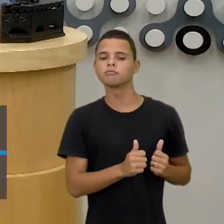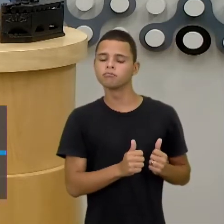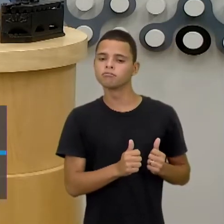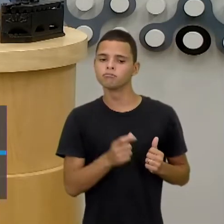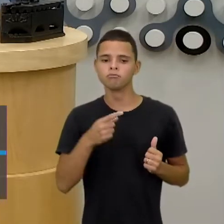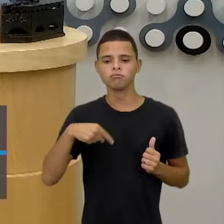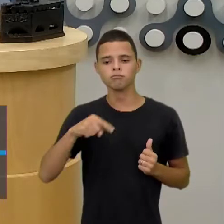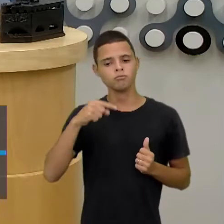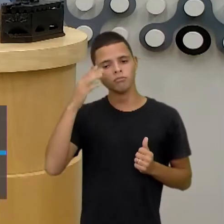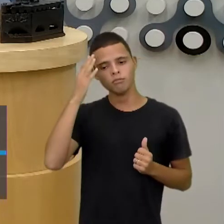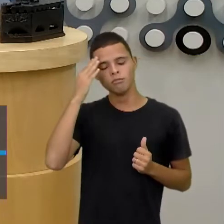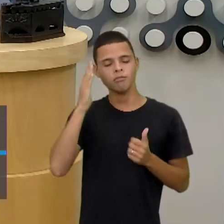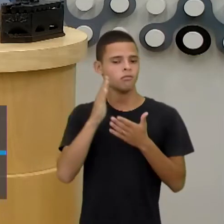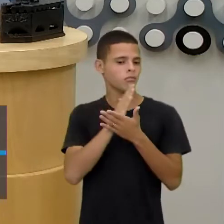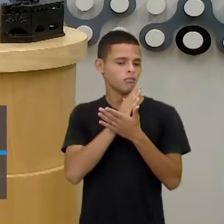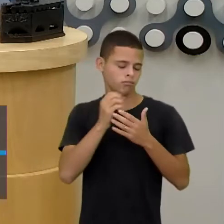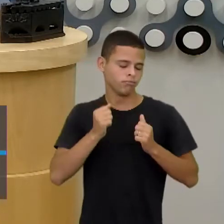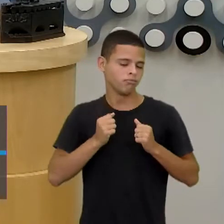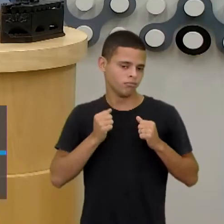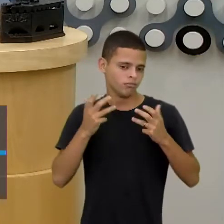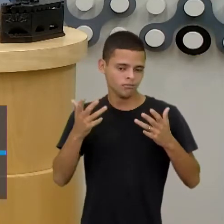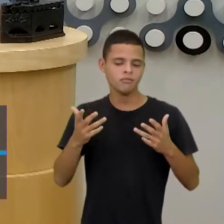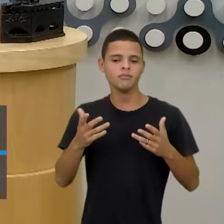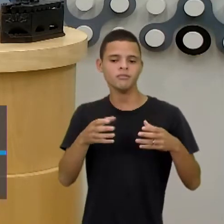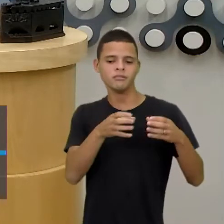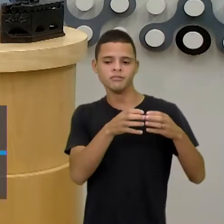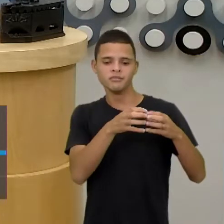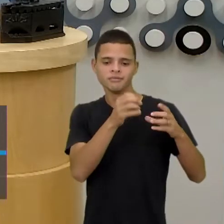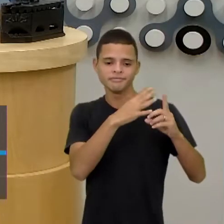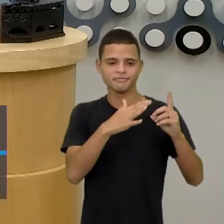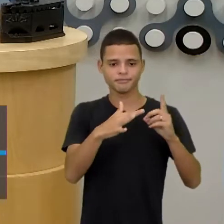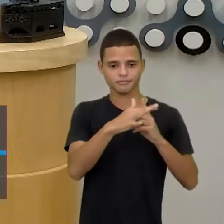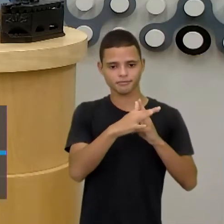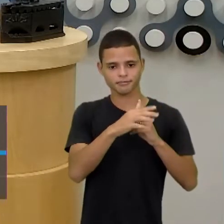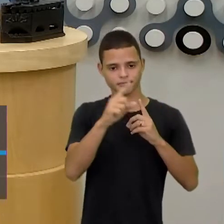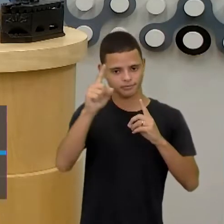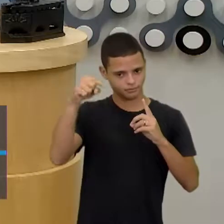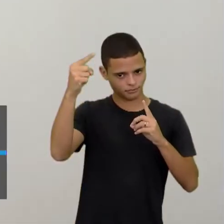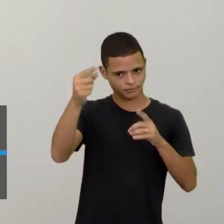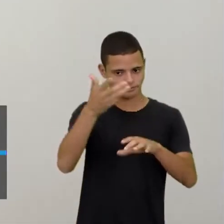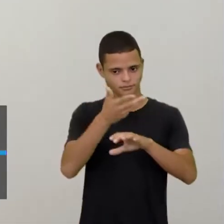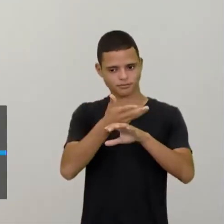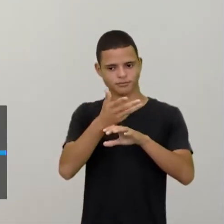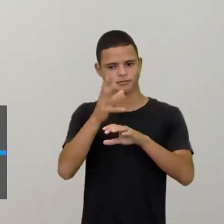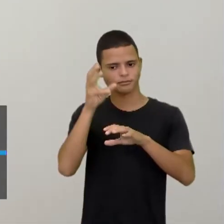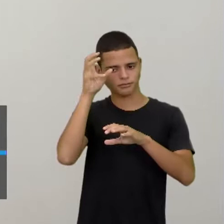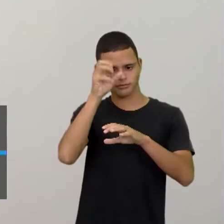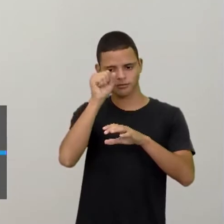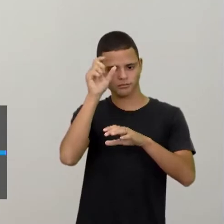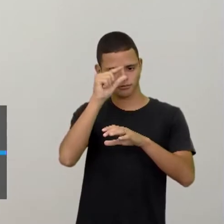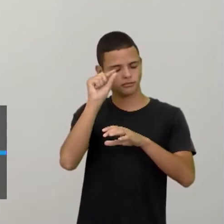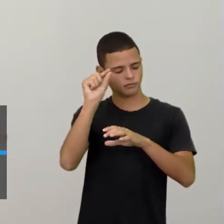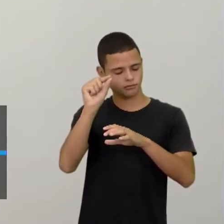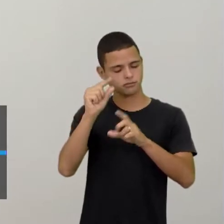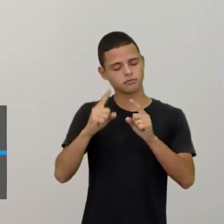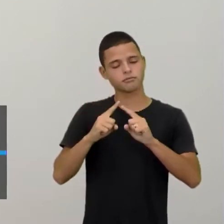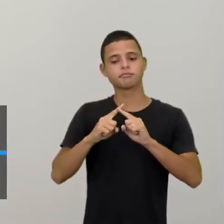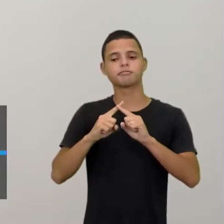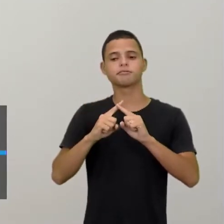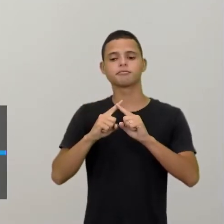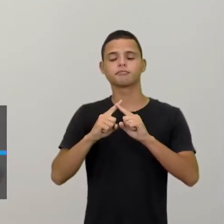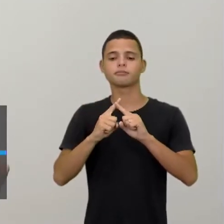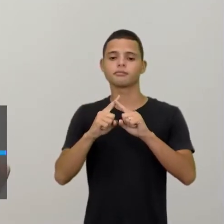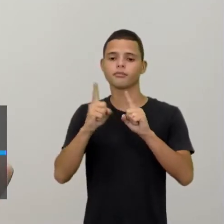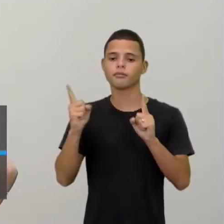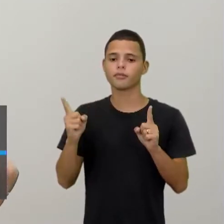de manifestações, né, culturais, de um grupo social, que aí vocês vão ver no outro componente o que é o grupo social. Só que assim,